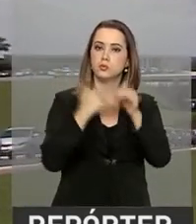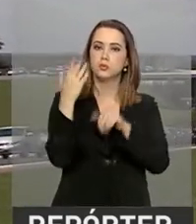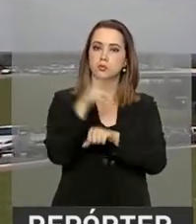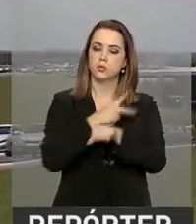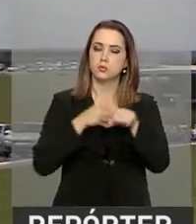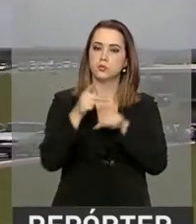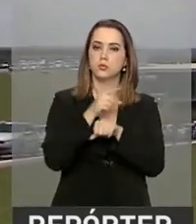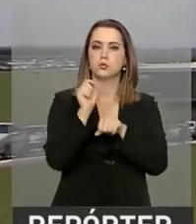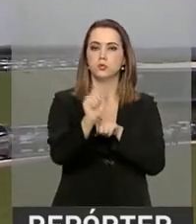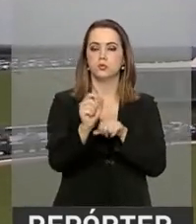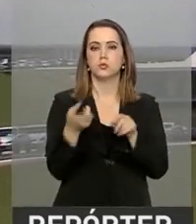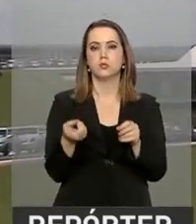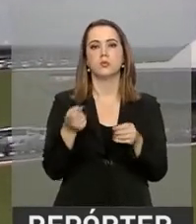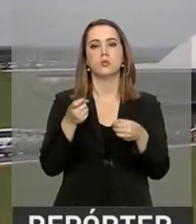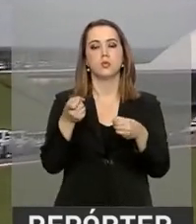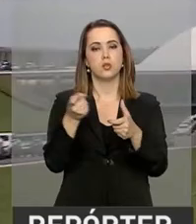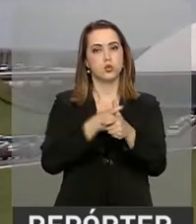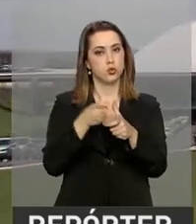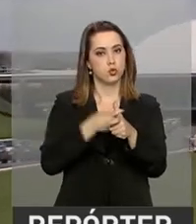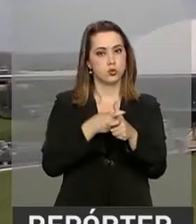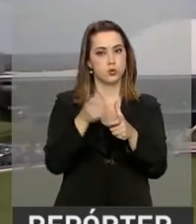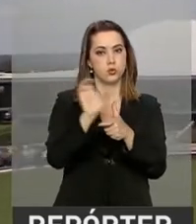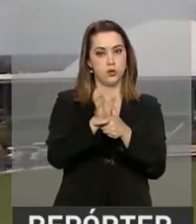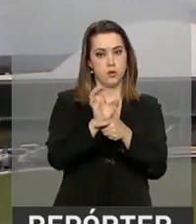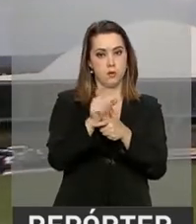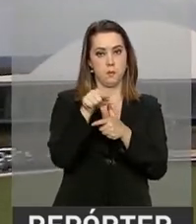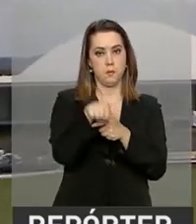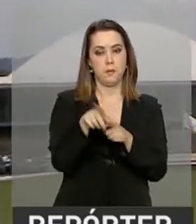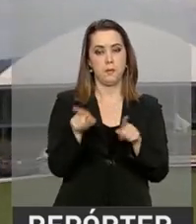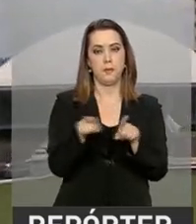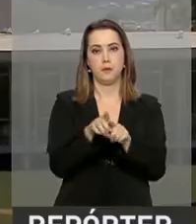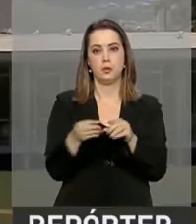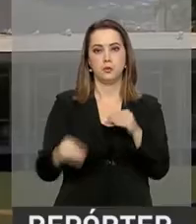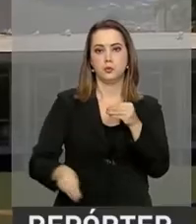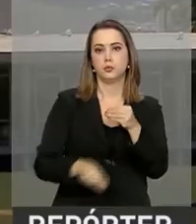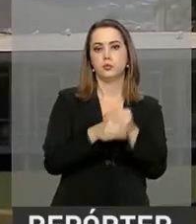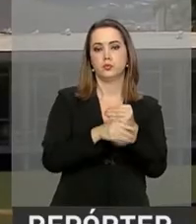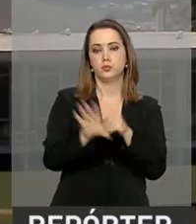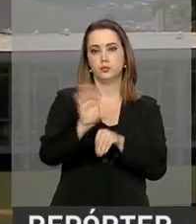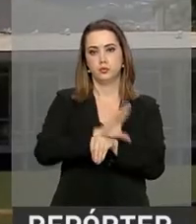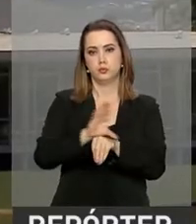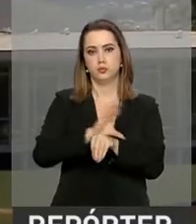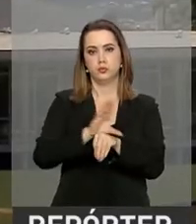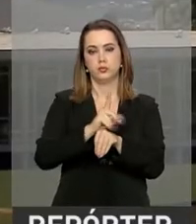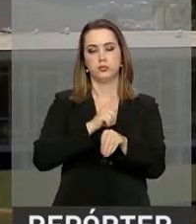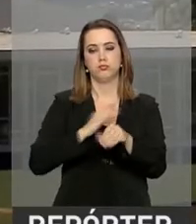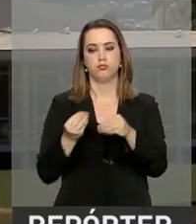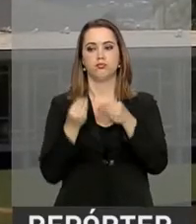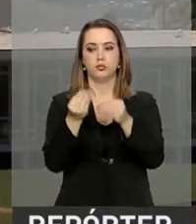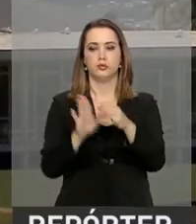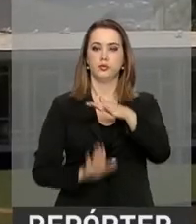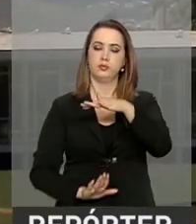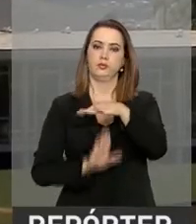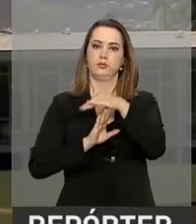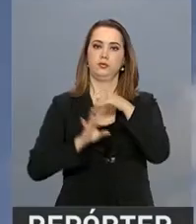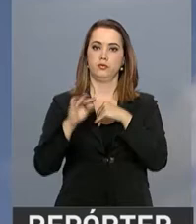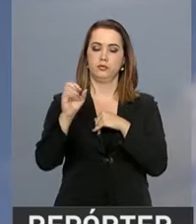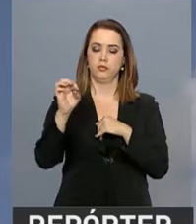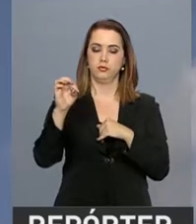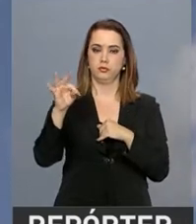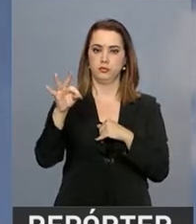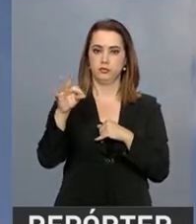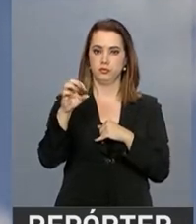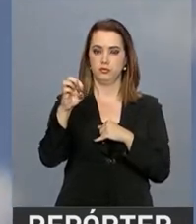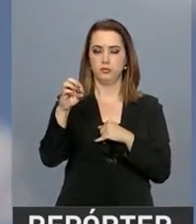que renegociar a dívida dos estados ea proposta de emenda constitucional que estabelece um teto para limitar os gastos públicos